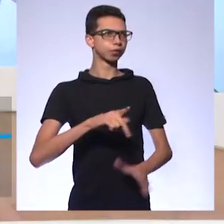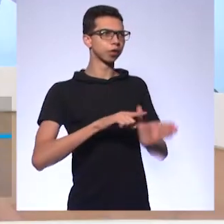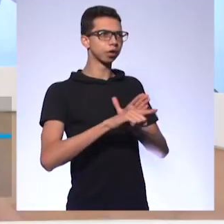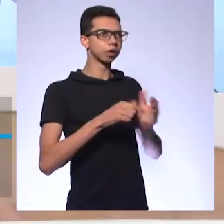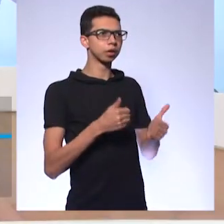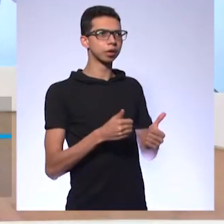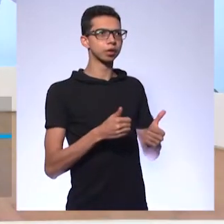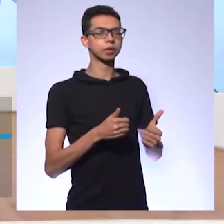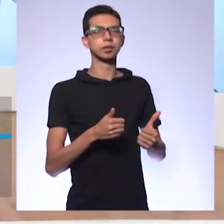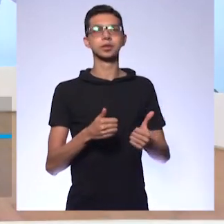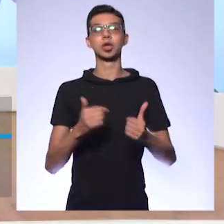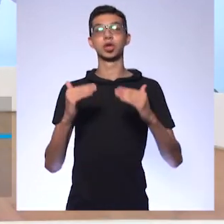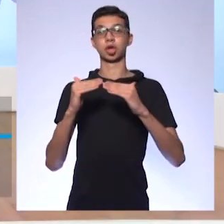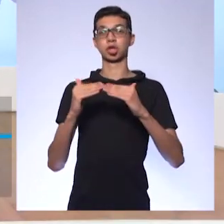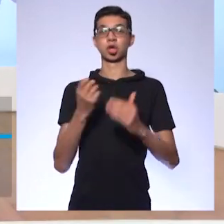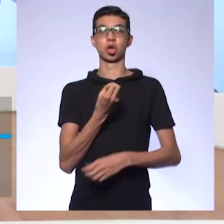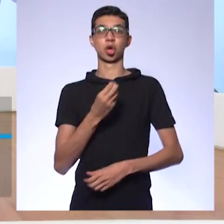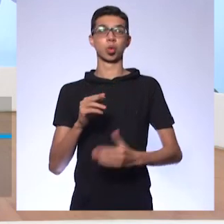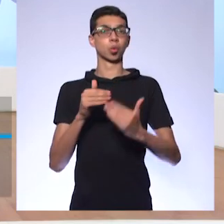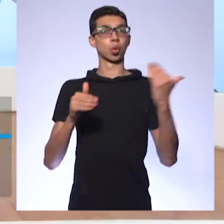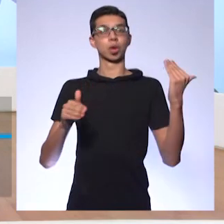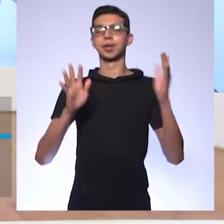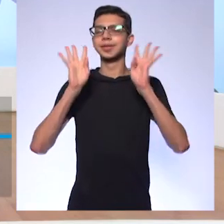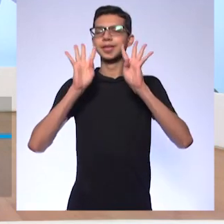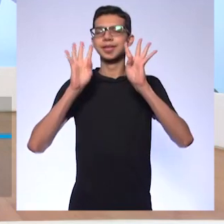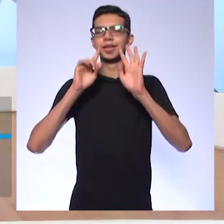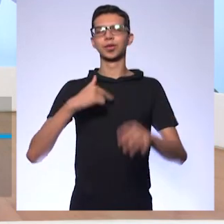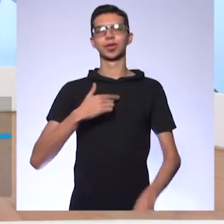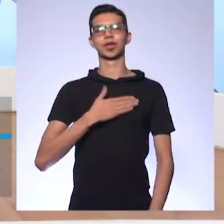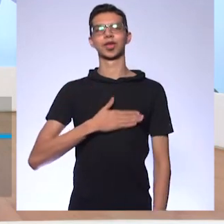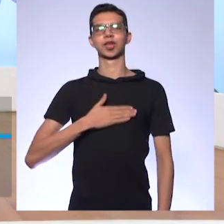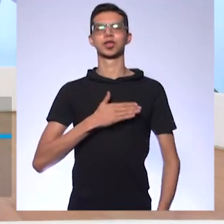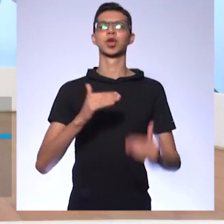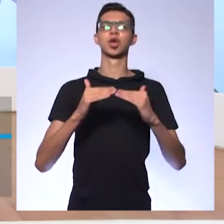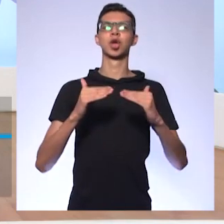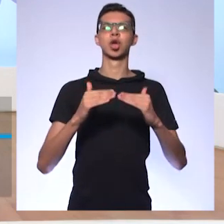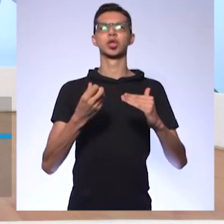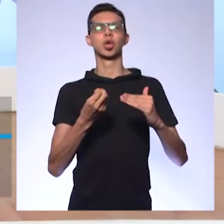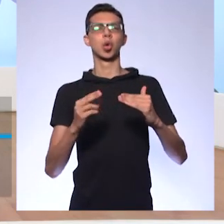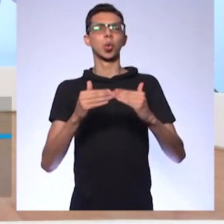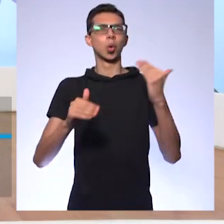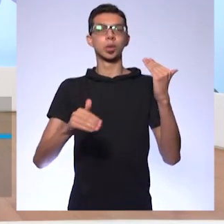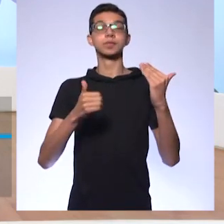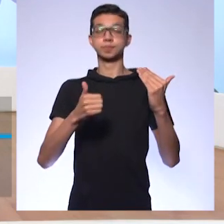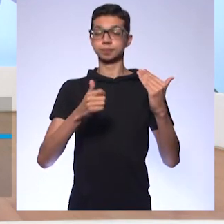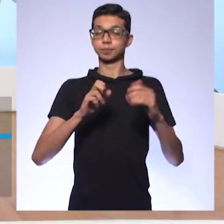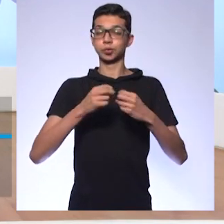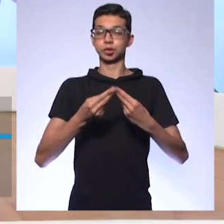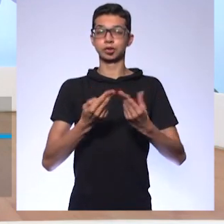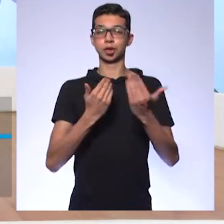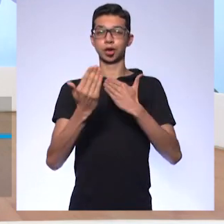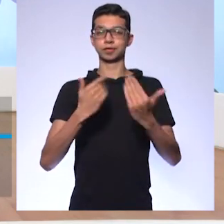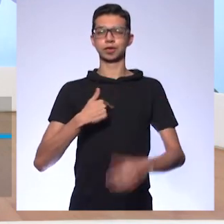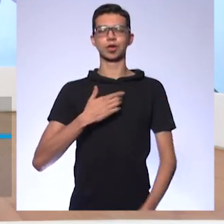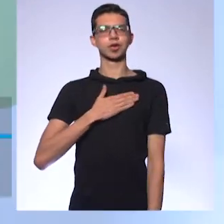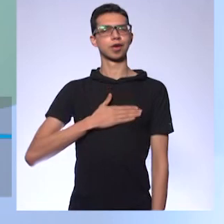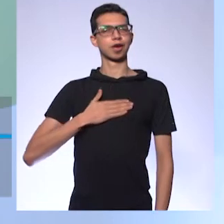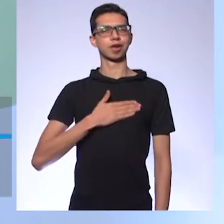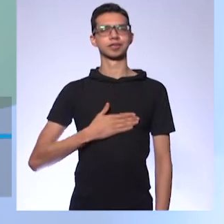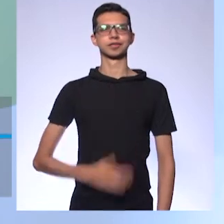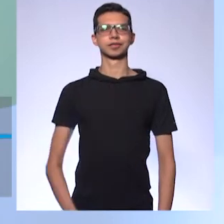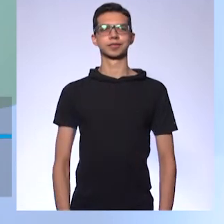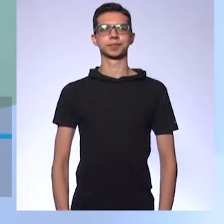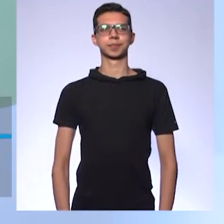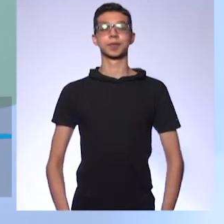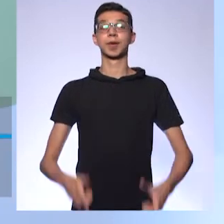Discordam debatendo, de acho mim, que, concordam né? comigo? Eu mesma adoro coisa, isso, tem uns que concordo, discordo. A ideia é discordam. essa. Eu gosto da polêmica. A maioria está concordando, é que eu estou